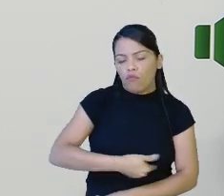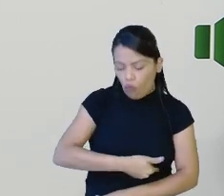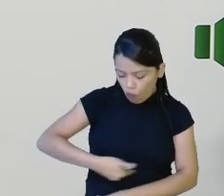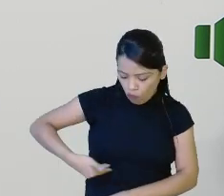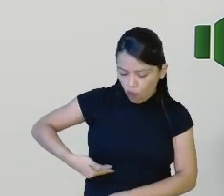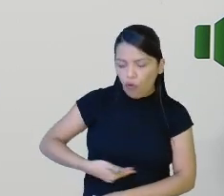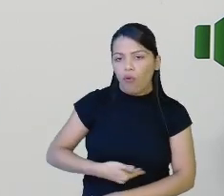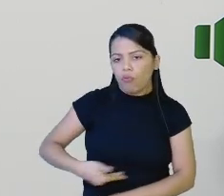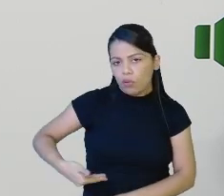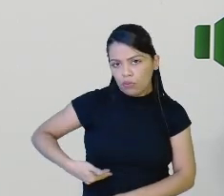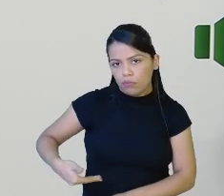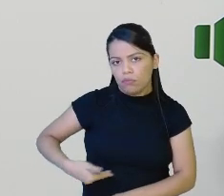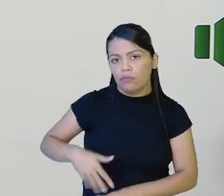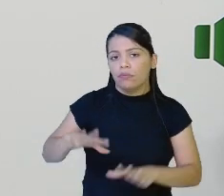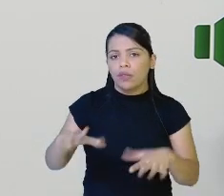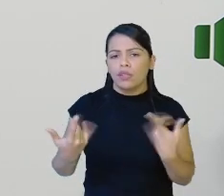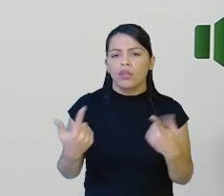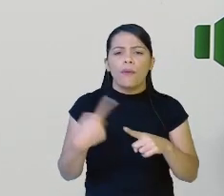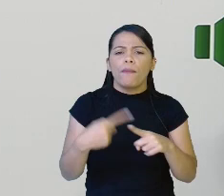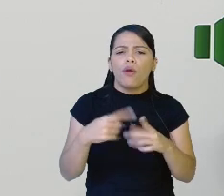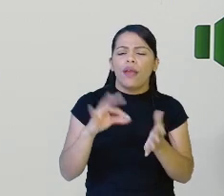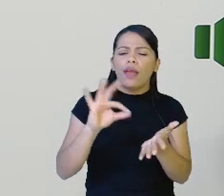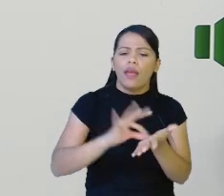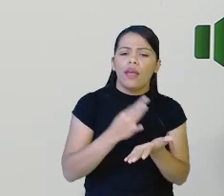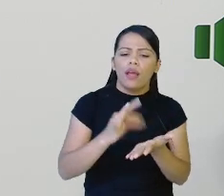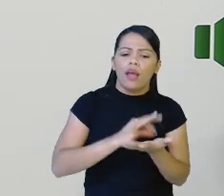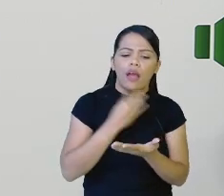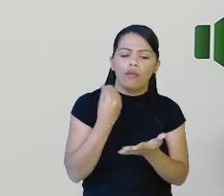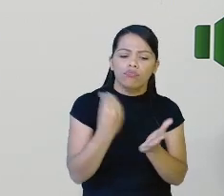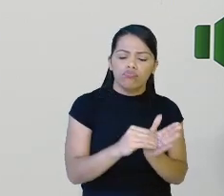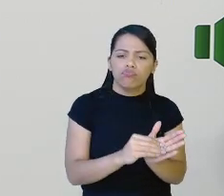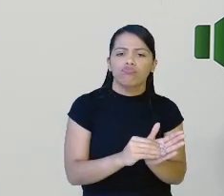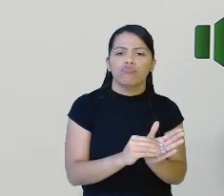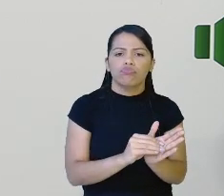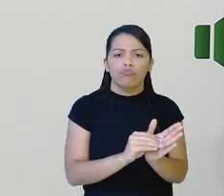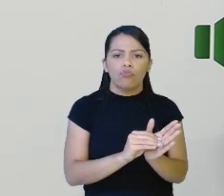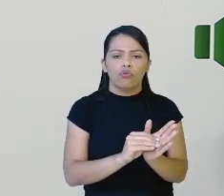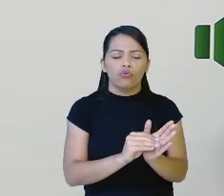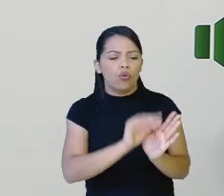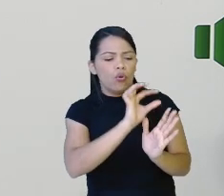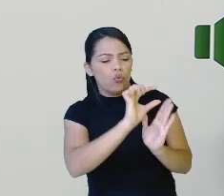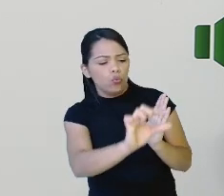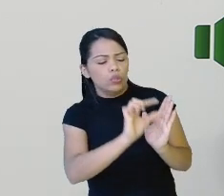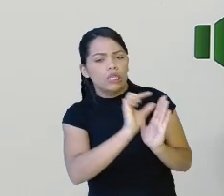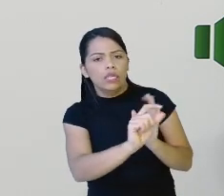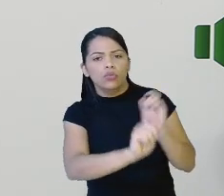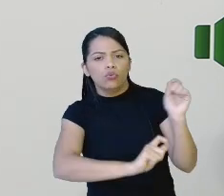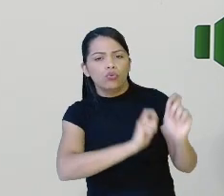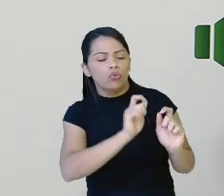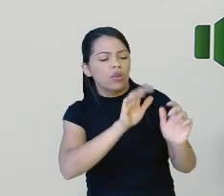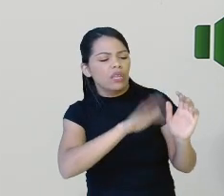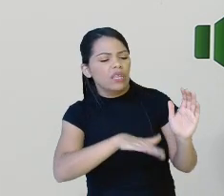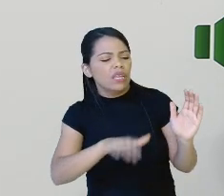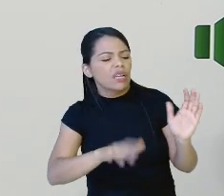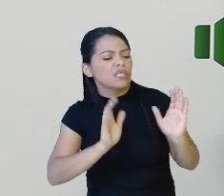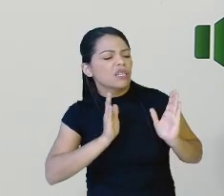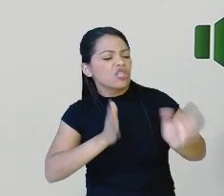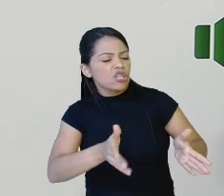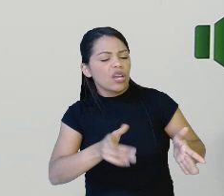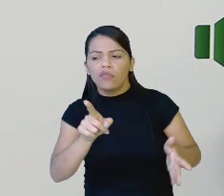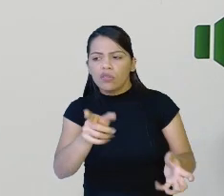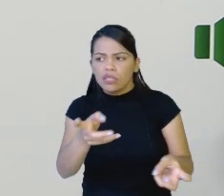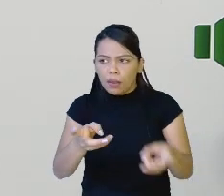título a autora colocou crianças chatas? Você observou que lá na crônica, aqui, ó,